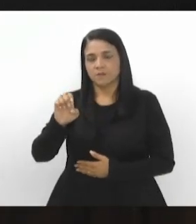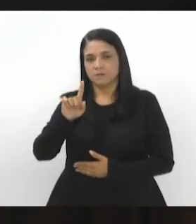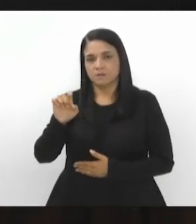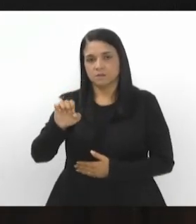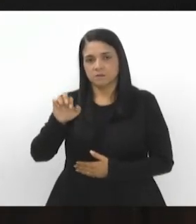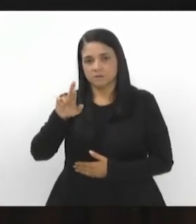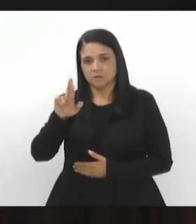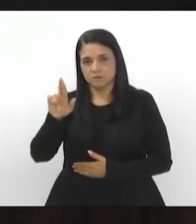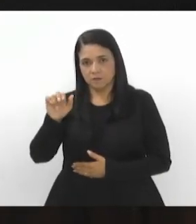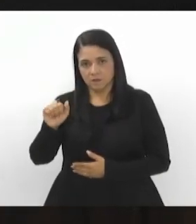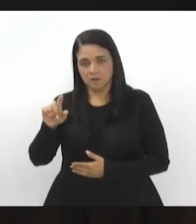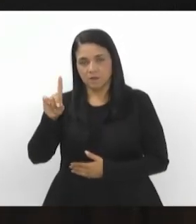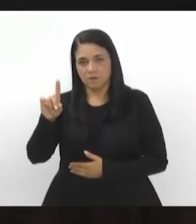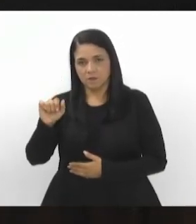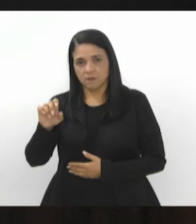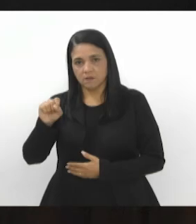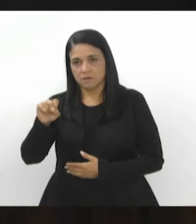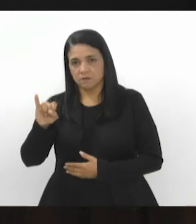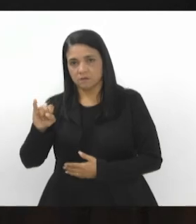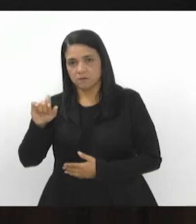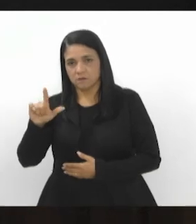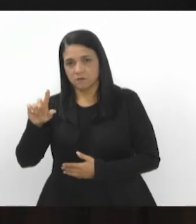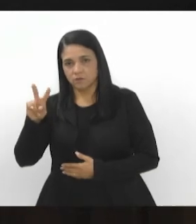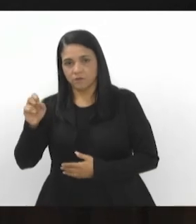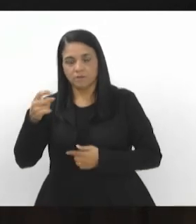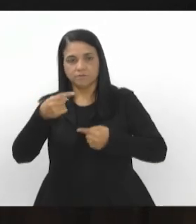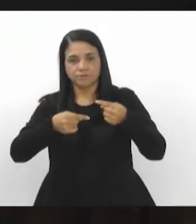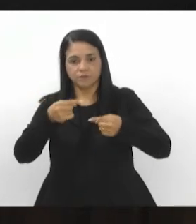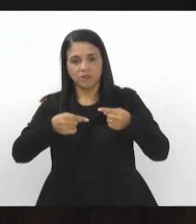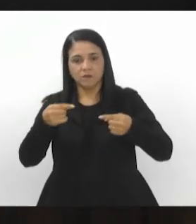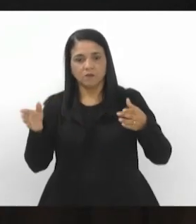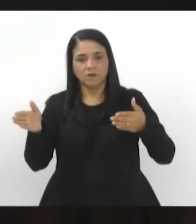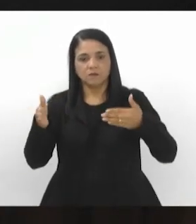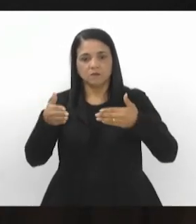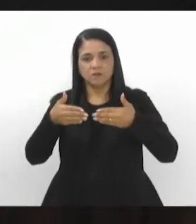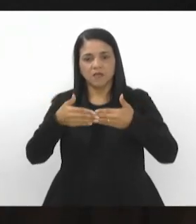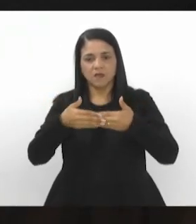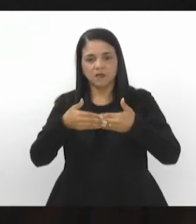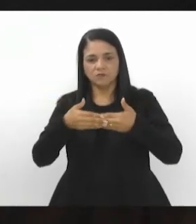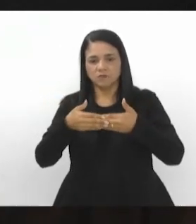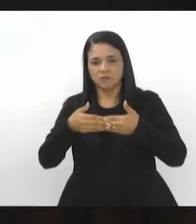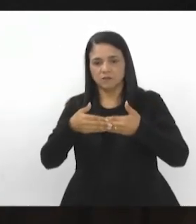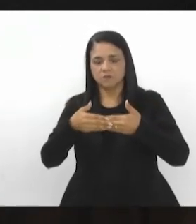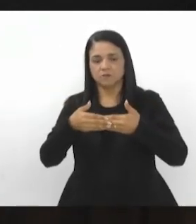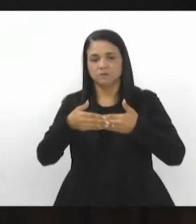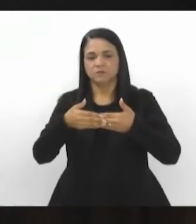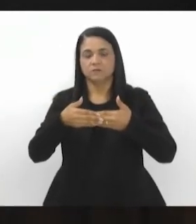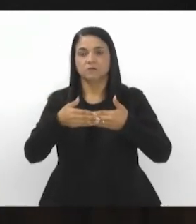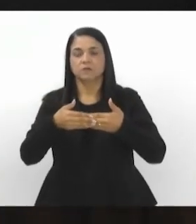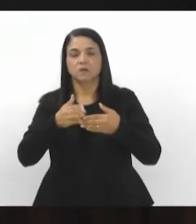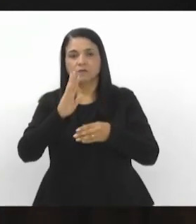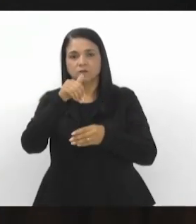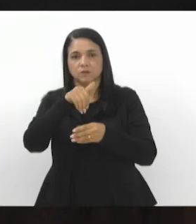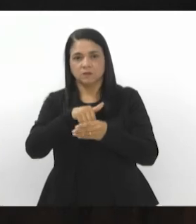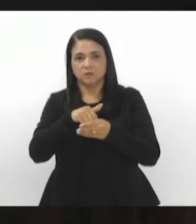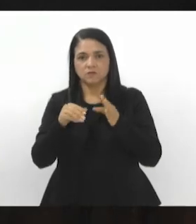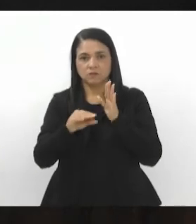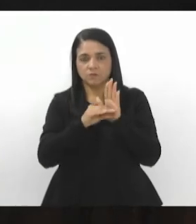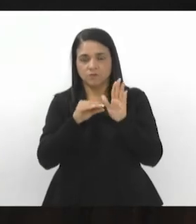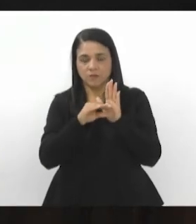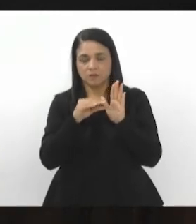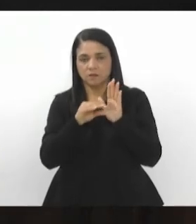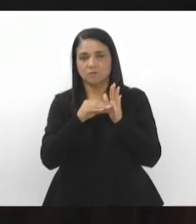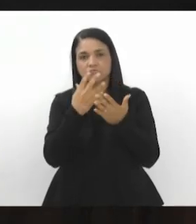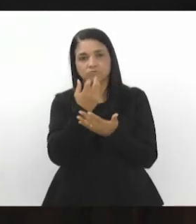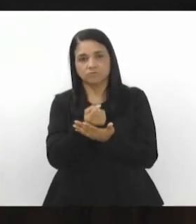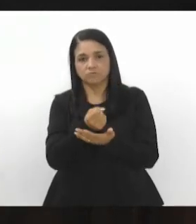providências. Em discussão, não havendo quem queira discutir, encerrada a discussão. Em votação, a emenda de redação. Os senhores que aprovam